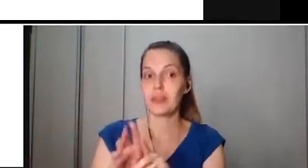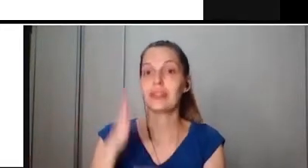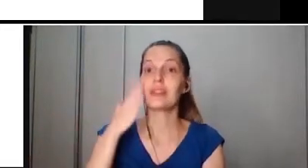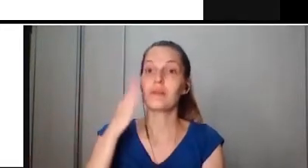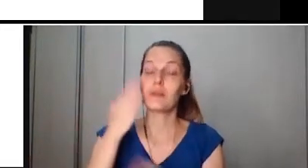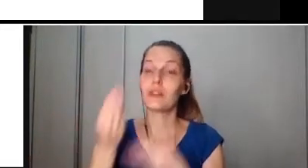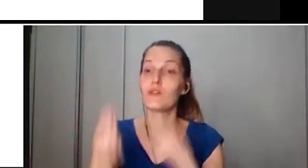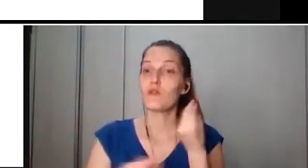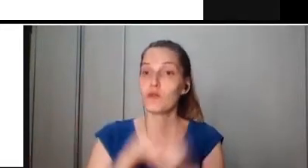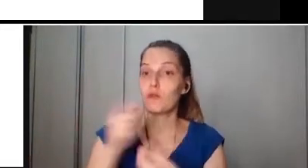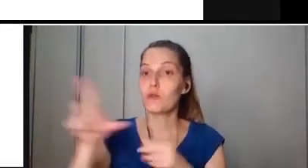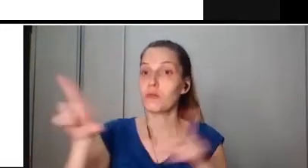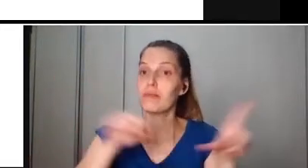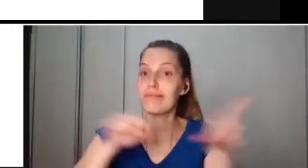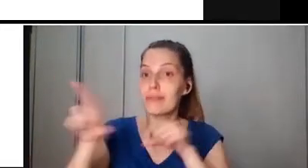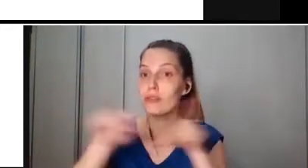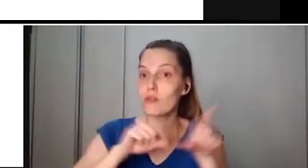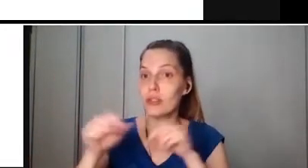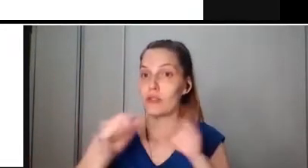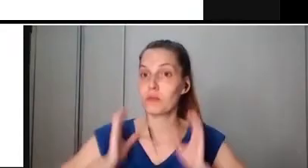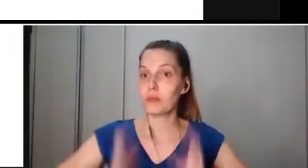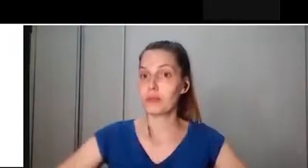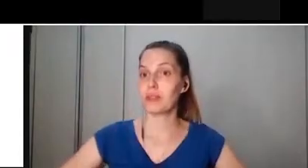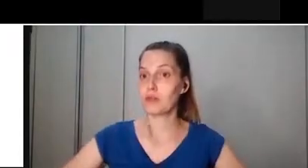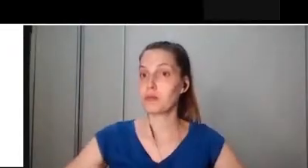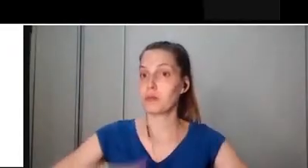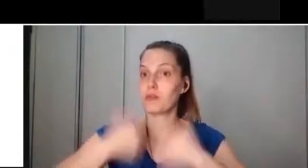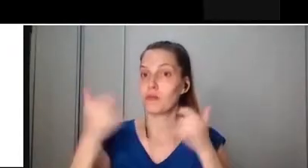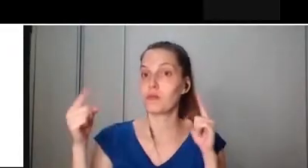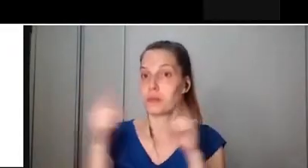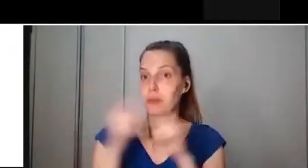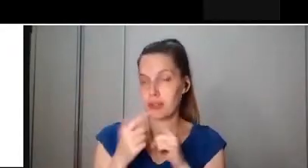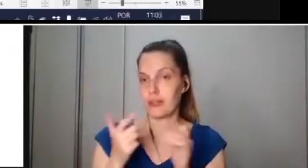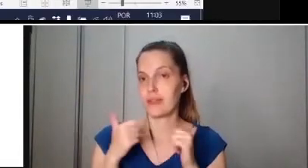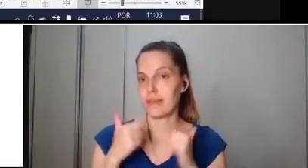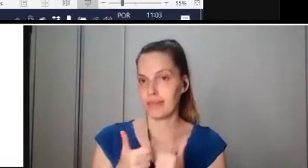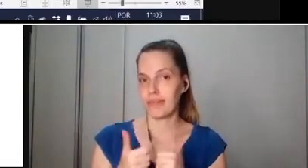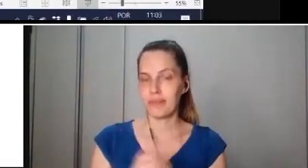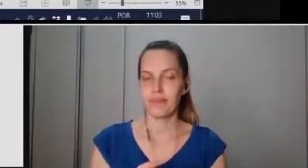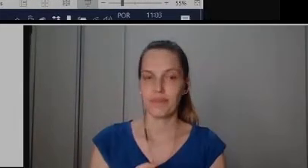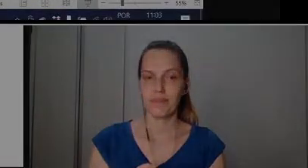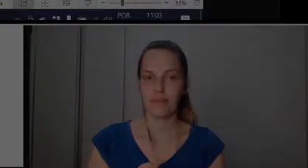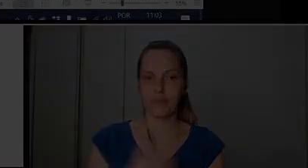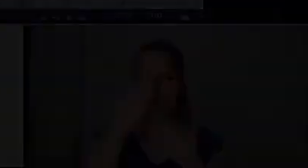que adotamos. Obrigado pela atenção de vocês. Muito obrigado, Paulo.